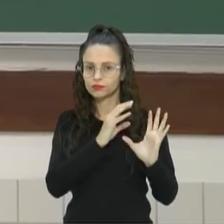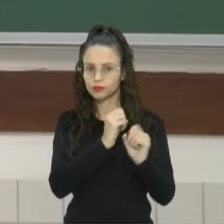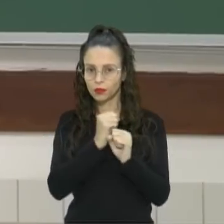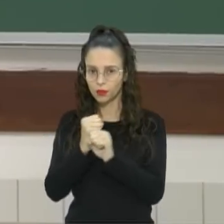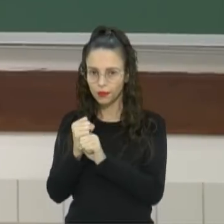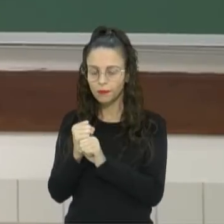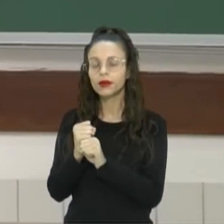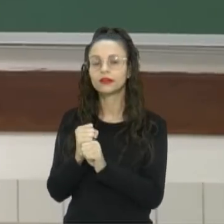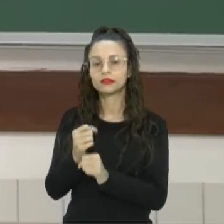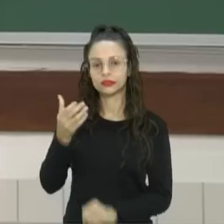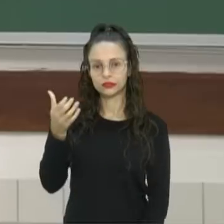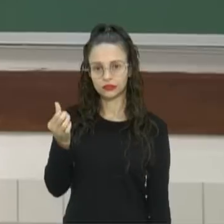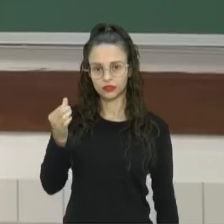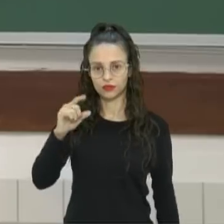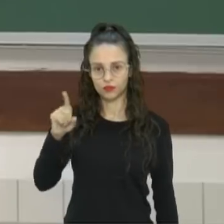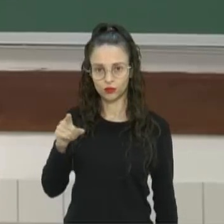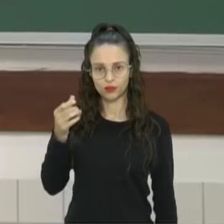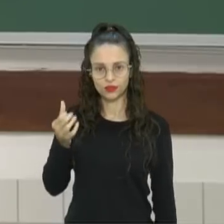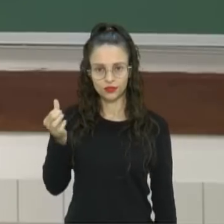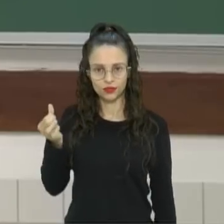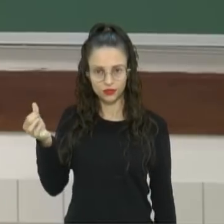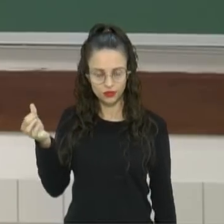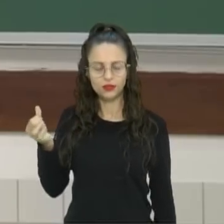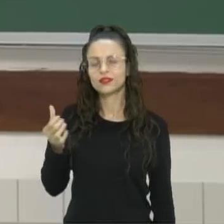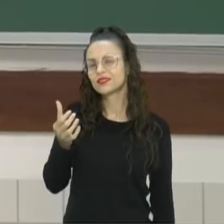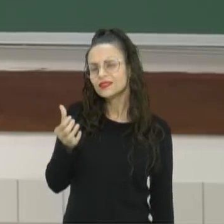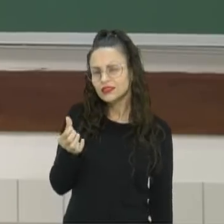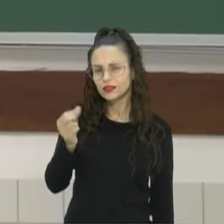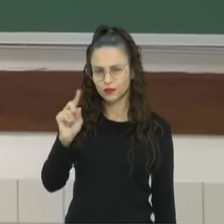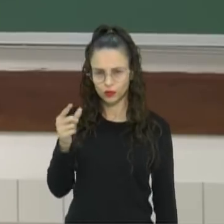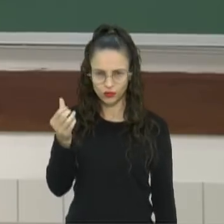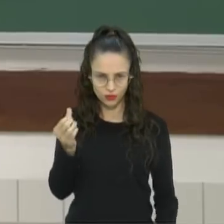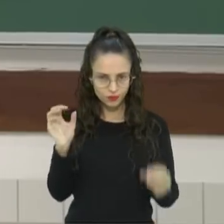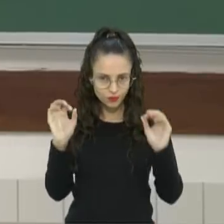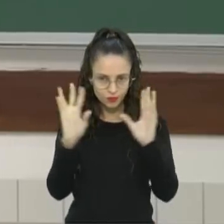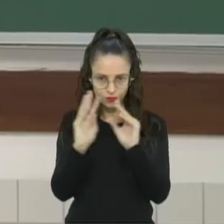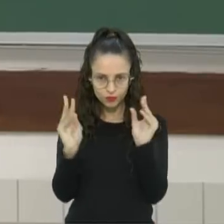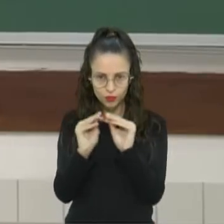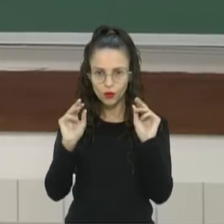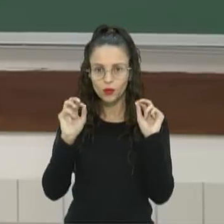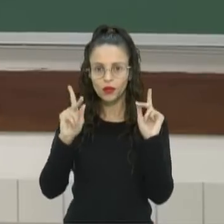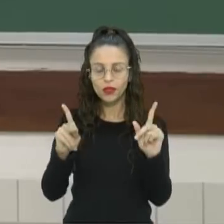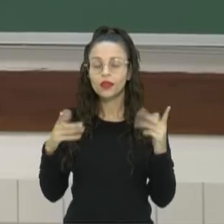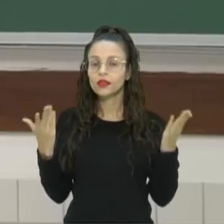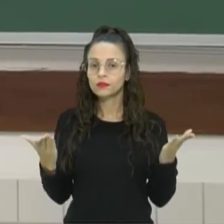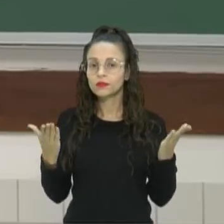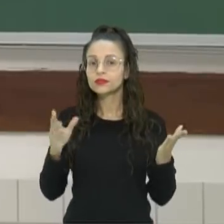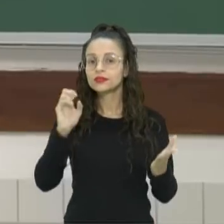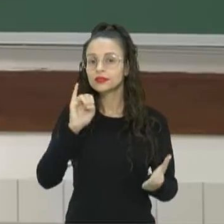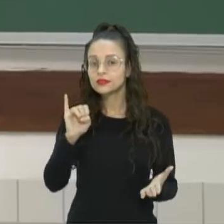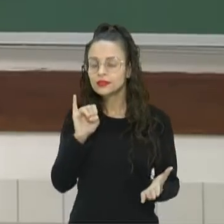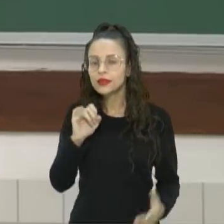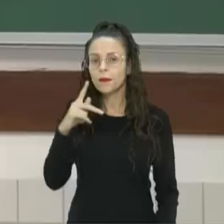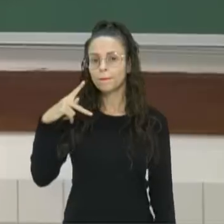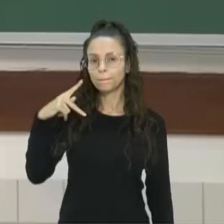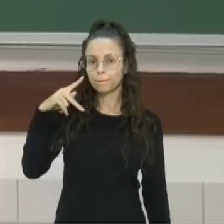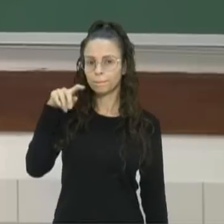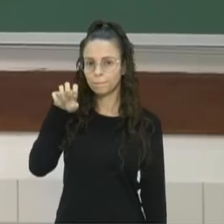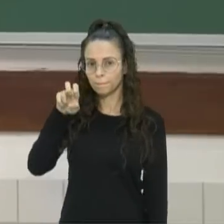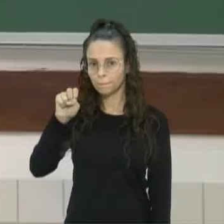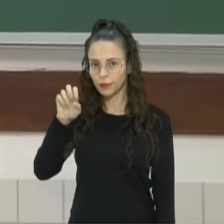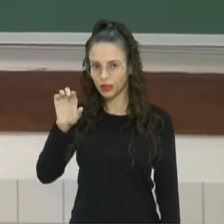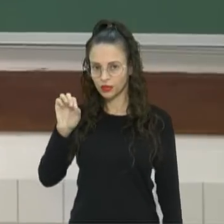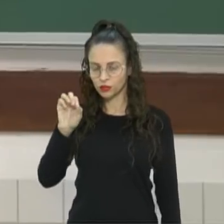deu 6,666. 6,6, ok? Se a gente atribuir peso diferente, ou